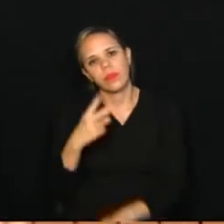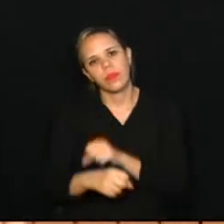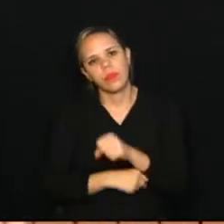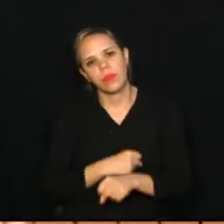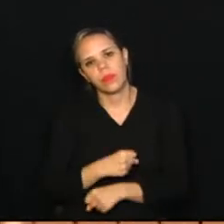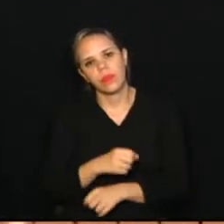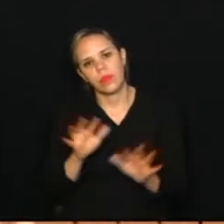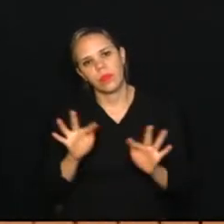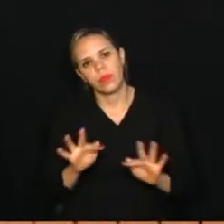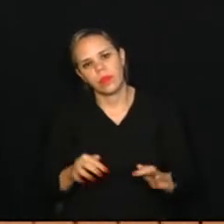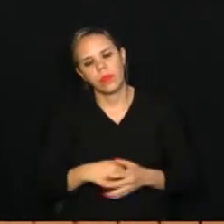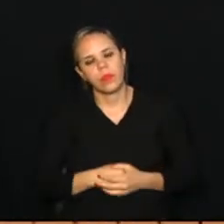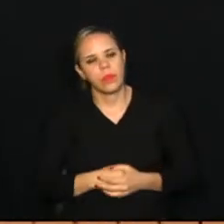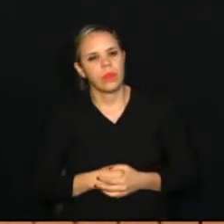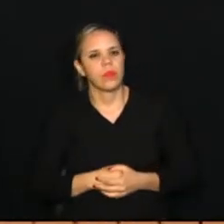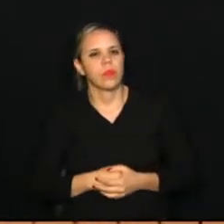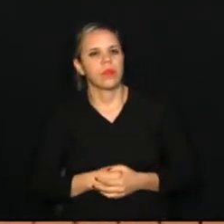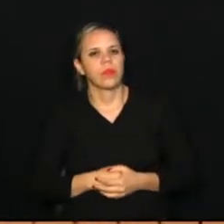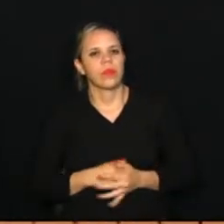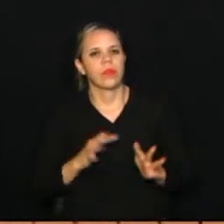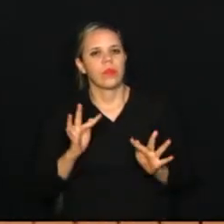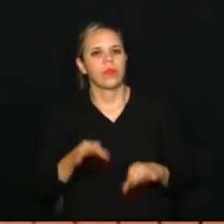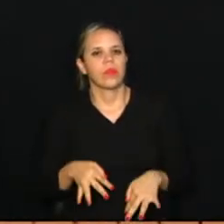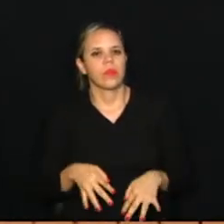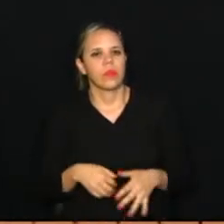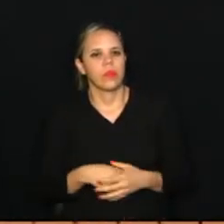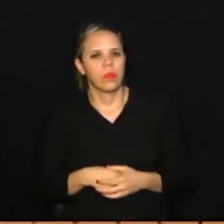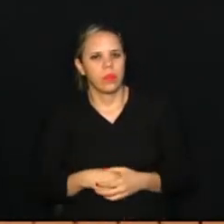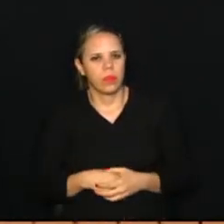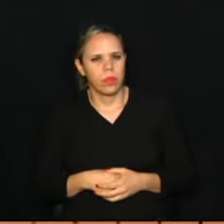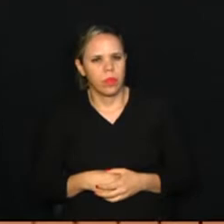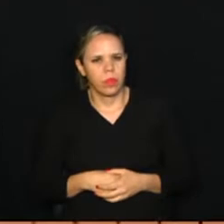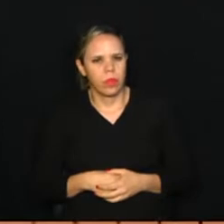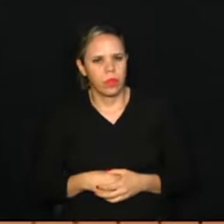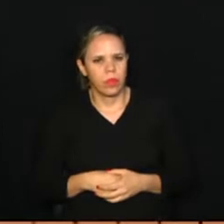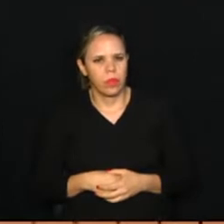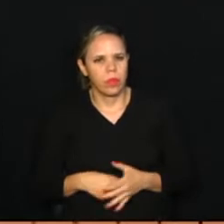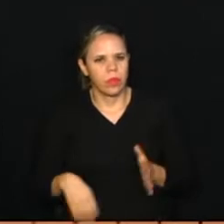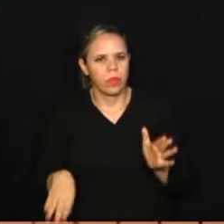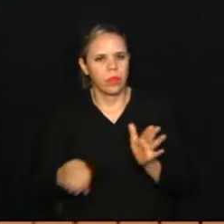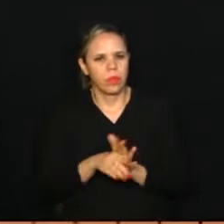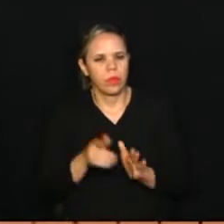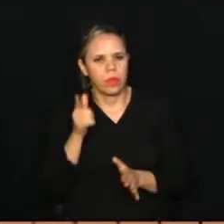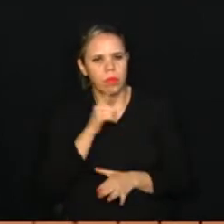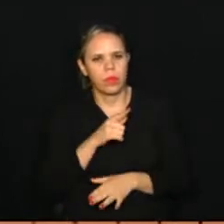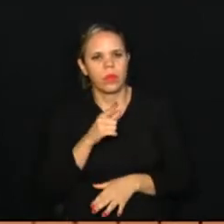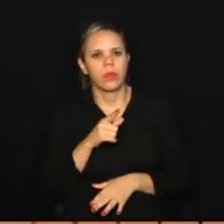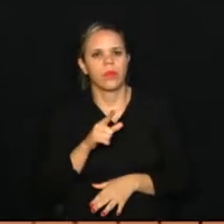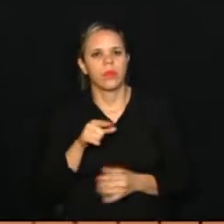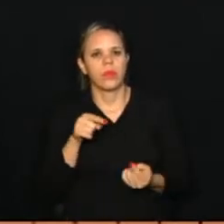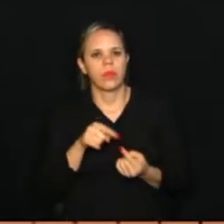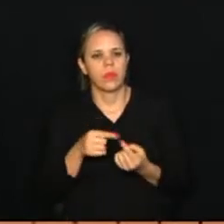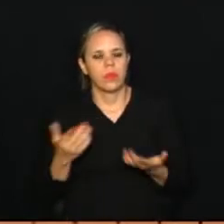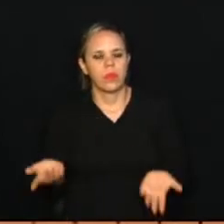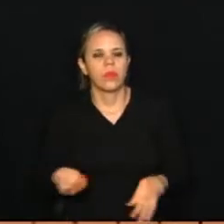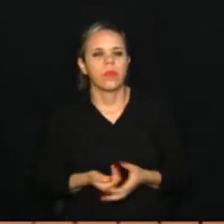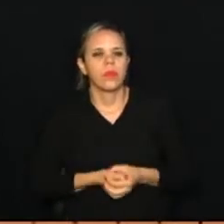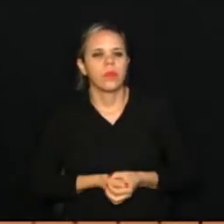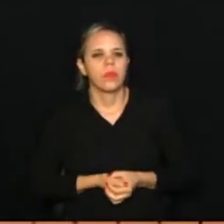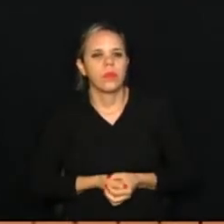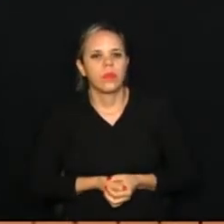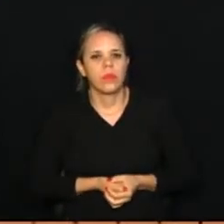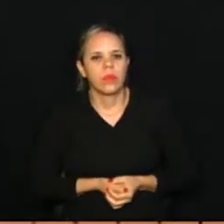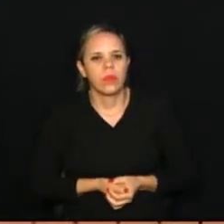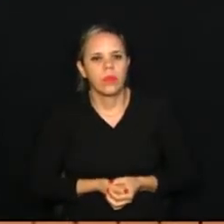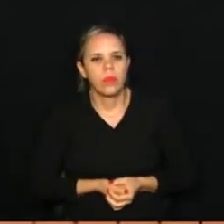fiquei feliz mesmo. Então quer dizer que no final dessa administração aqui, pode ser que a gente chegue a bater essa meta aí, né?